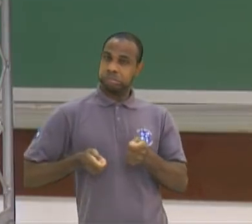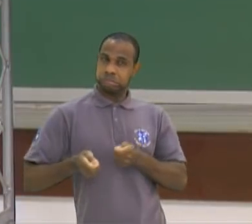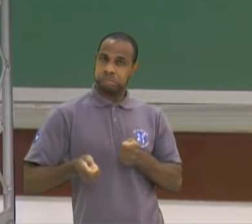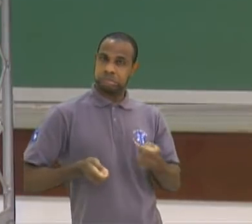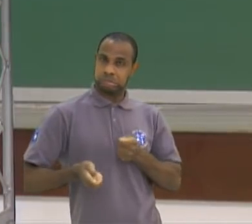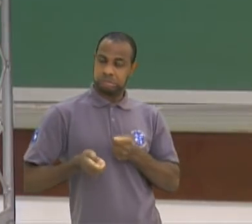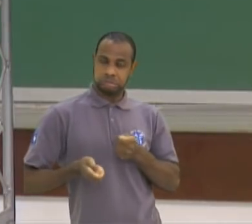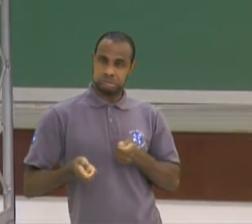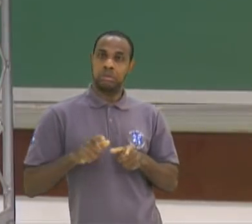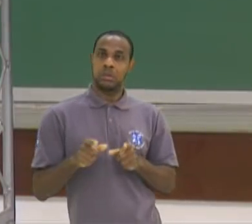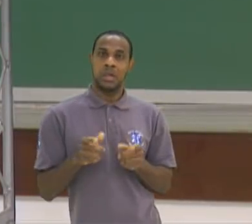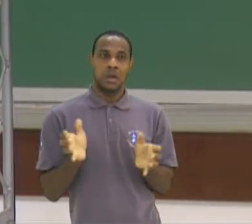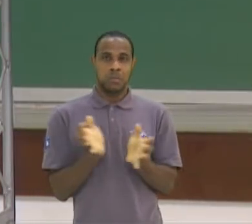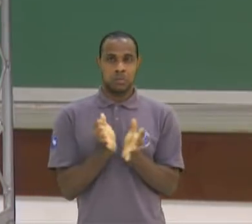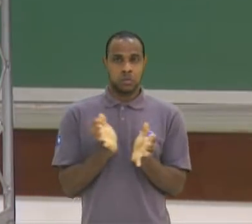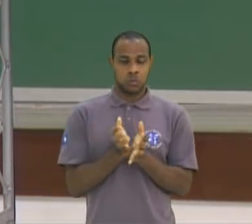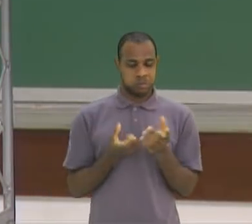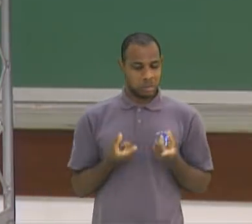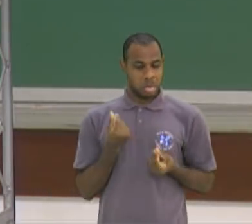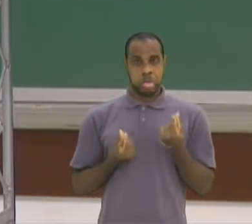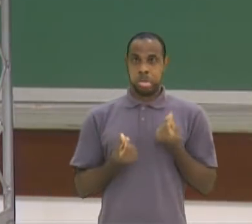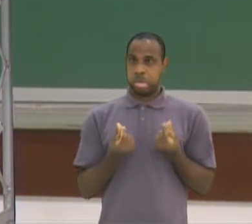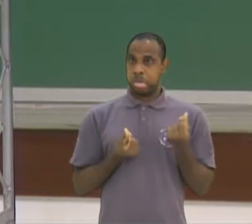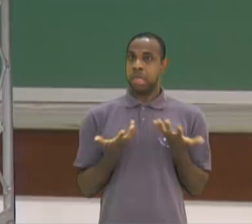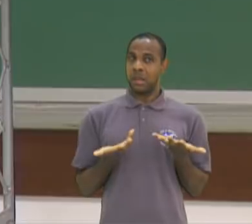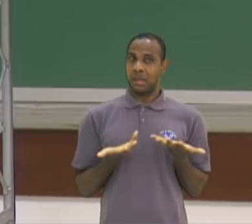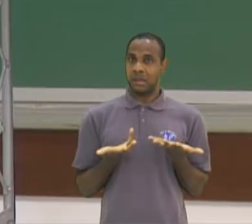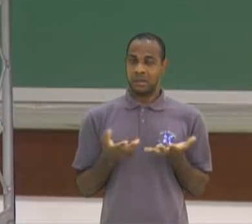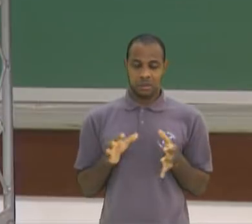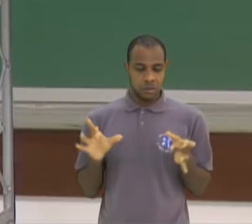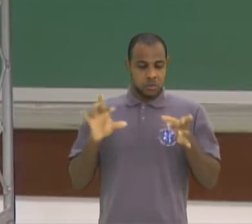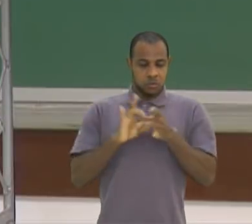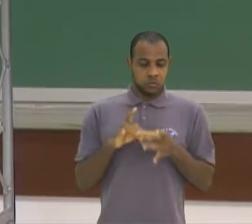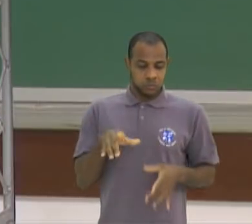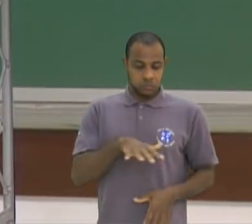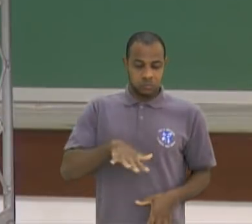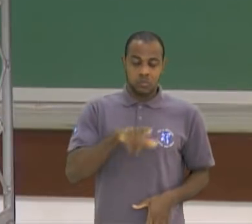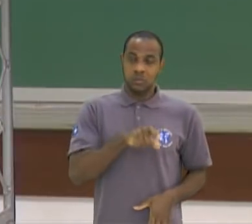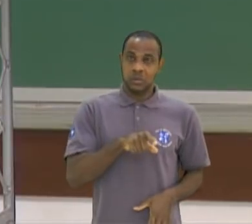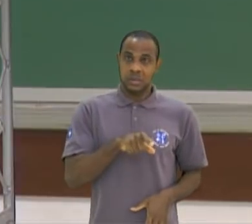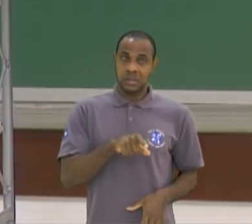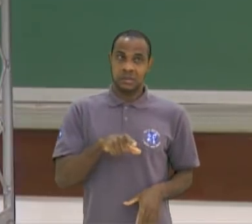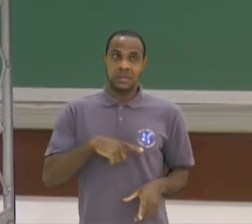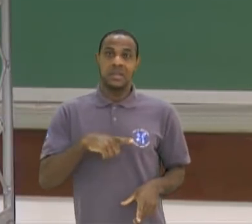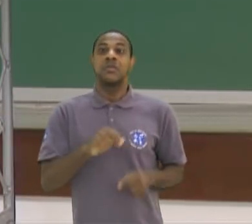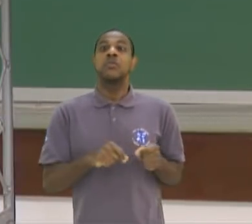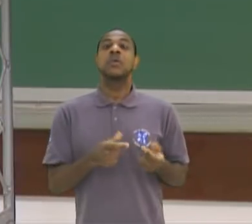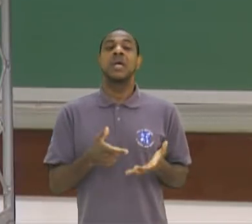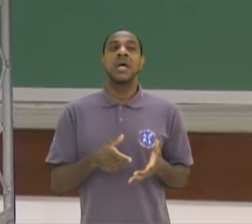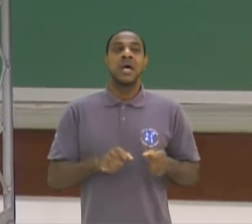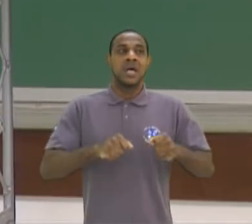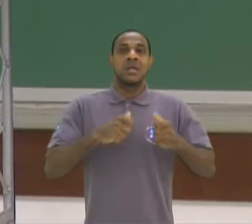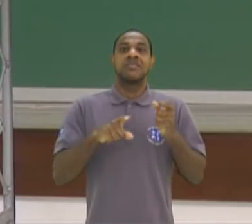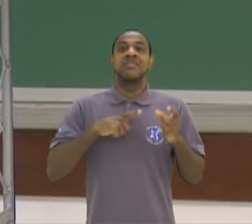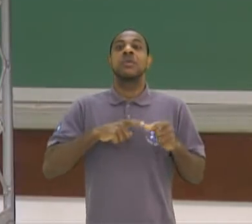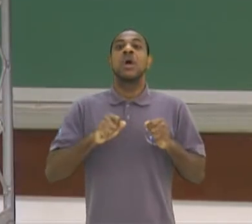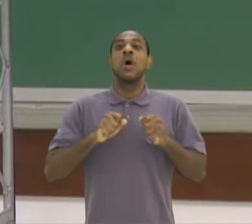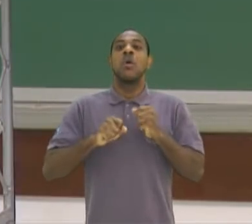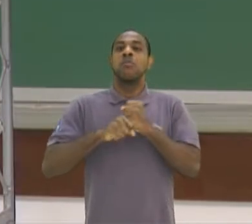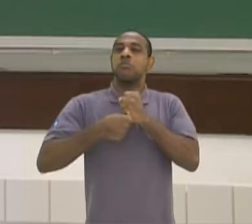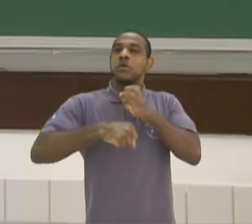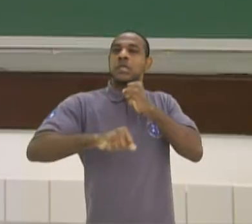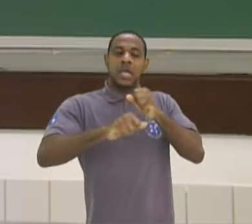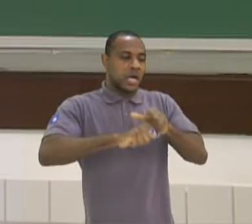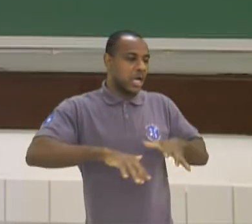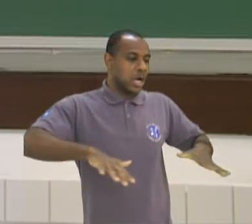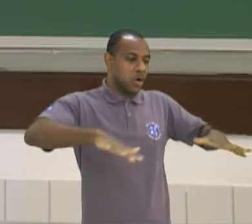essa burguesia mineradora, aliado a grandes latifundiários. Isso deu ao